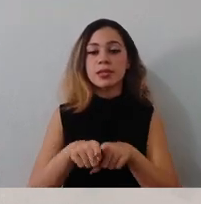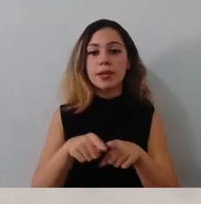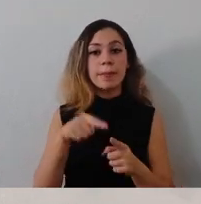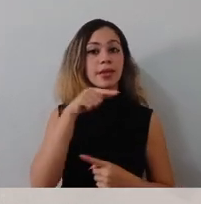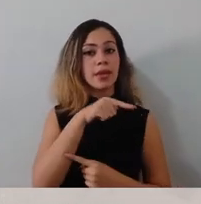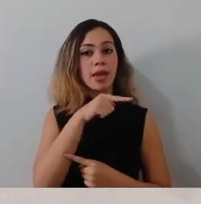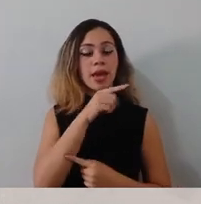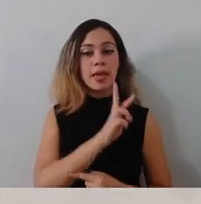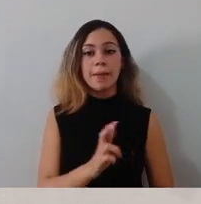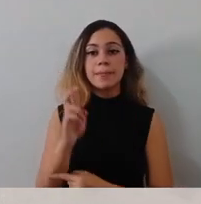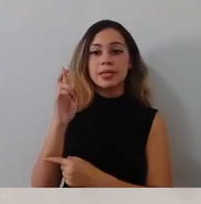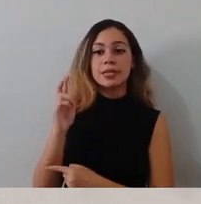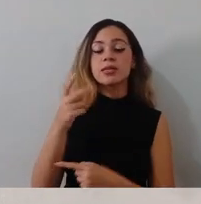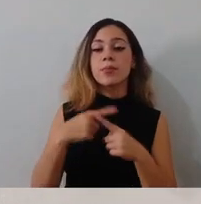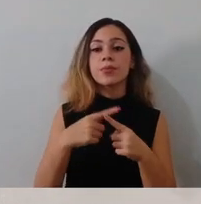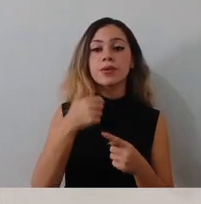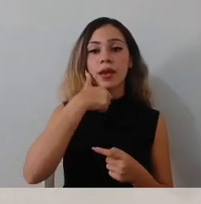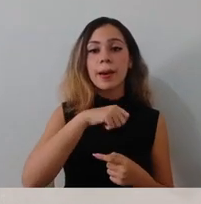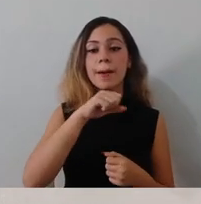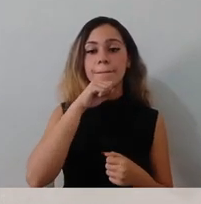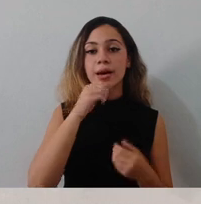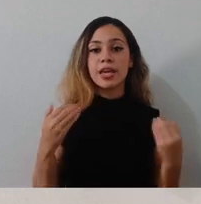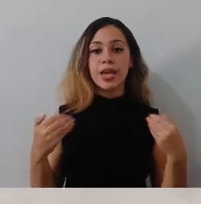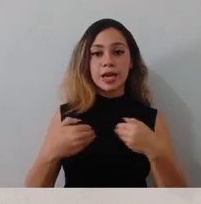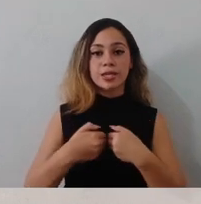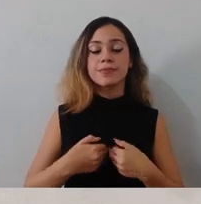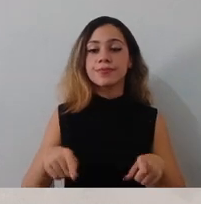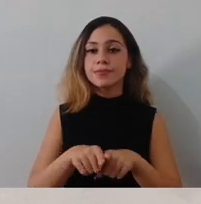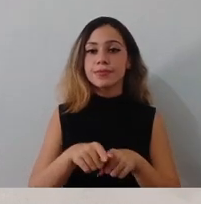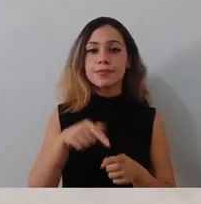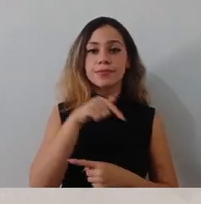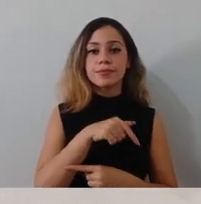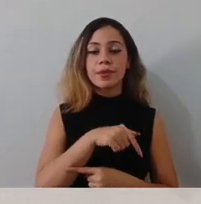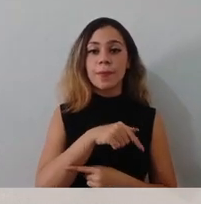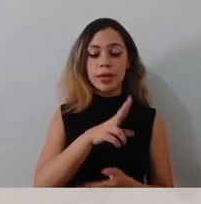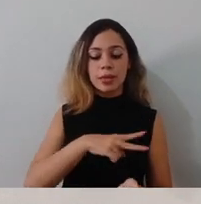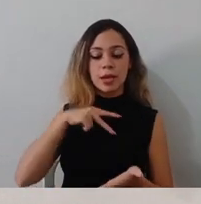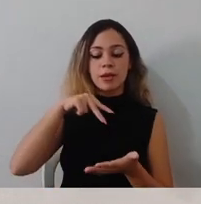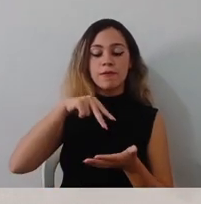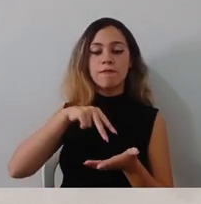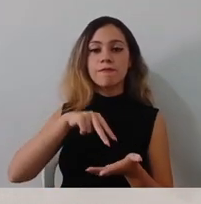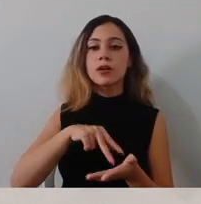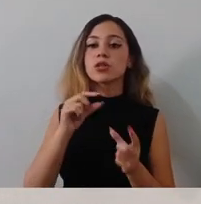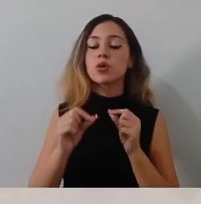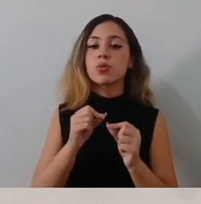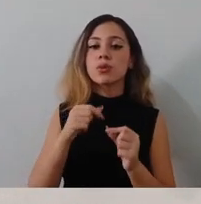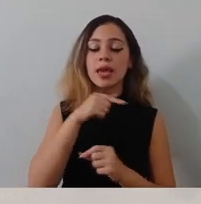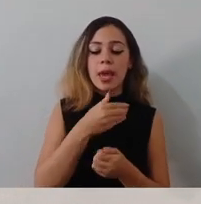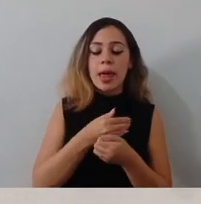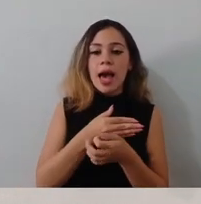falamos, a Milva, ela me representa enquanto mãe atípica e nos representa, porque ela se coloca num lugar,